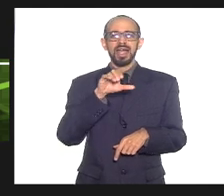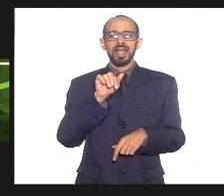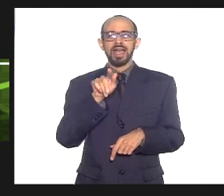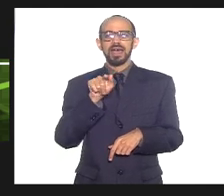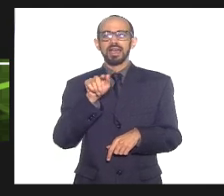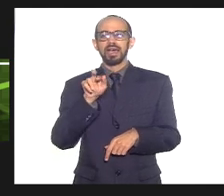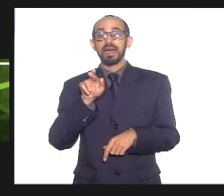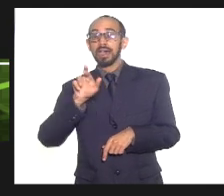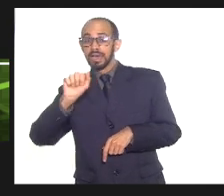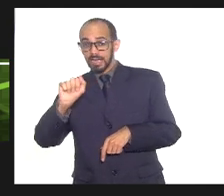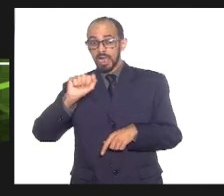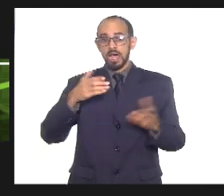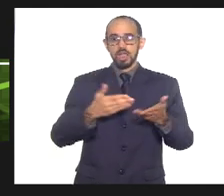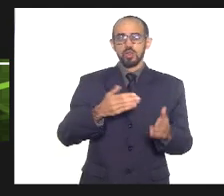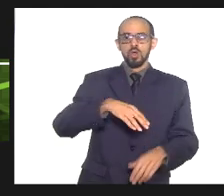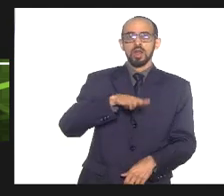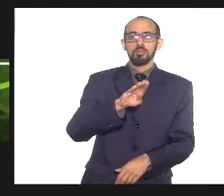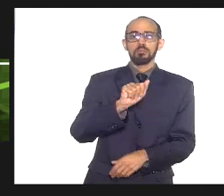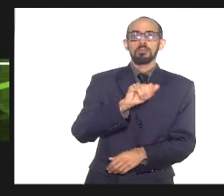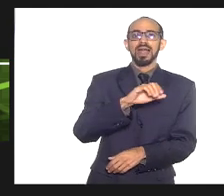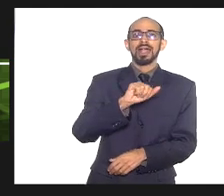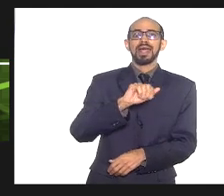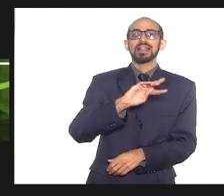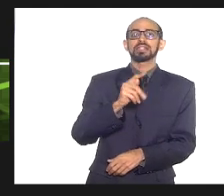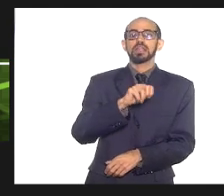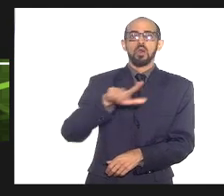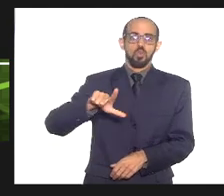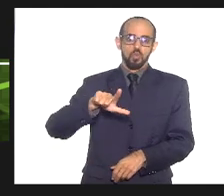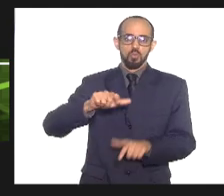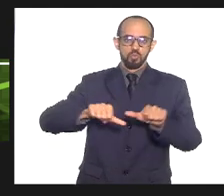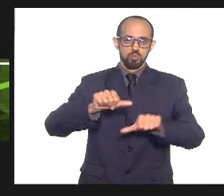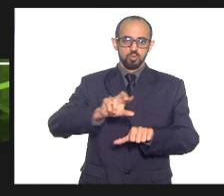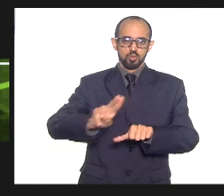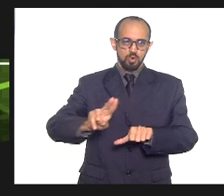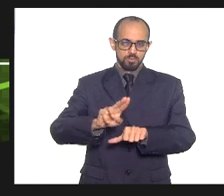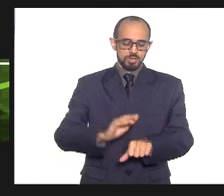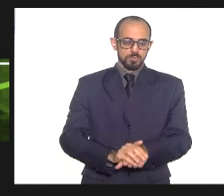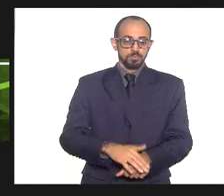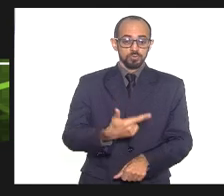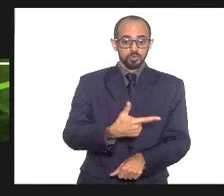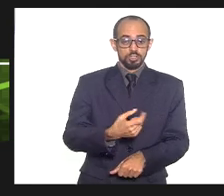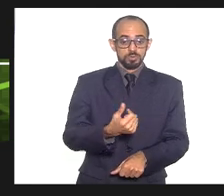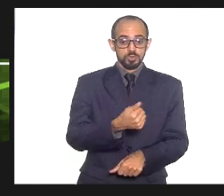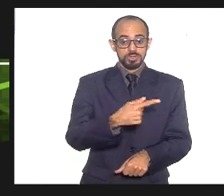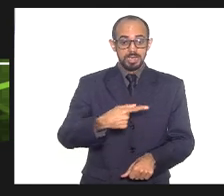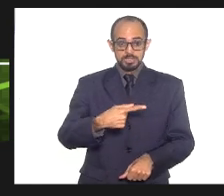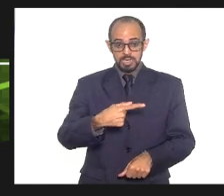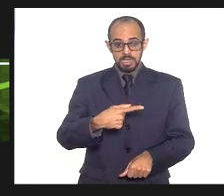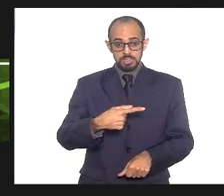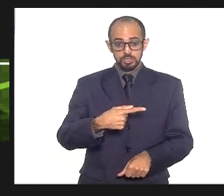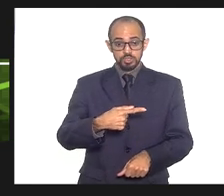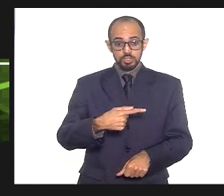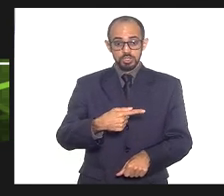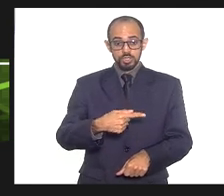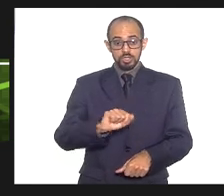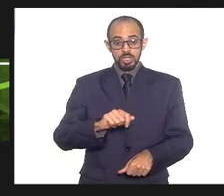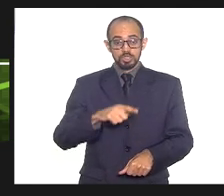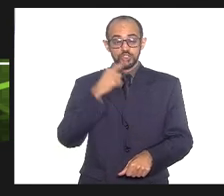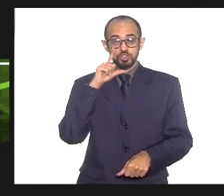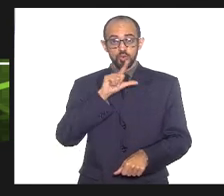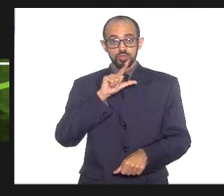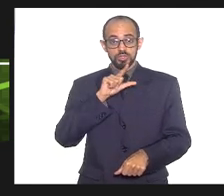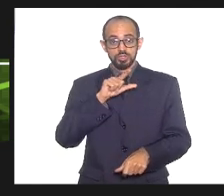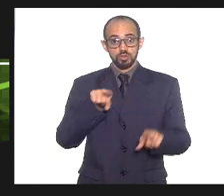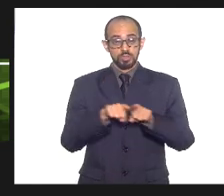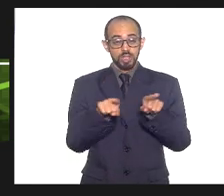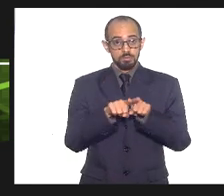Bacalhau. No ano seguinte, de 2017, nós tivemos o lance vencedor no leilão na Bacia